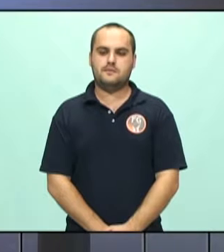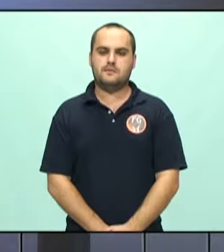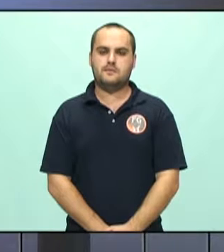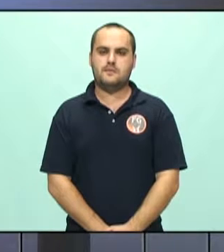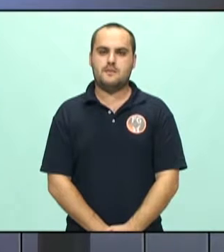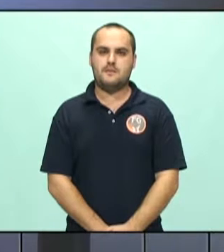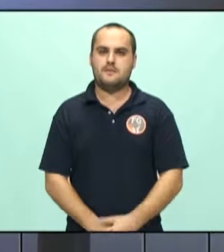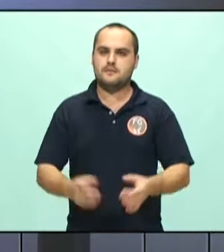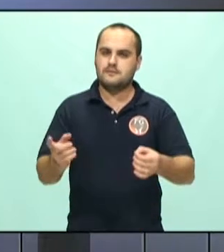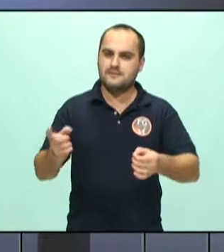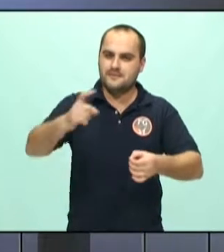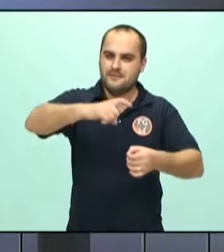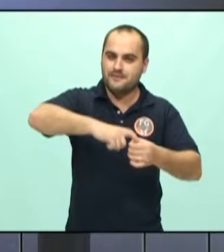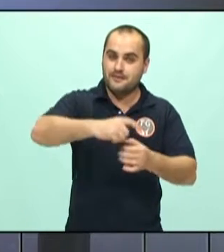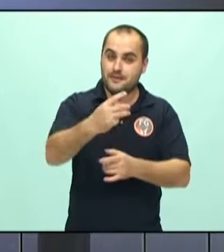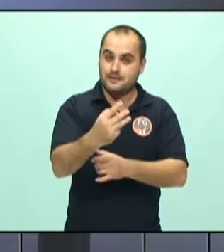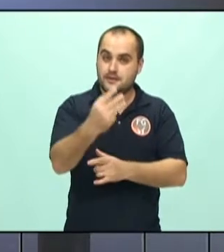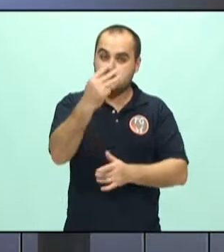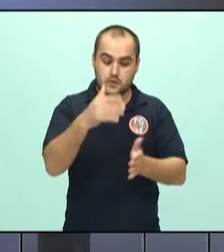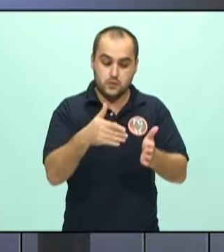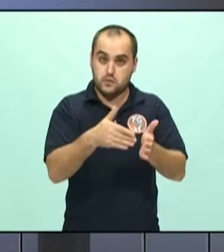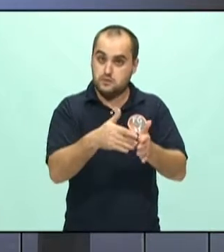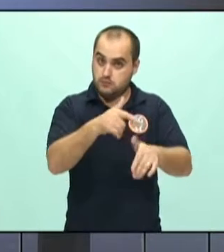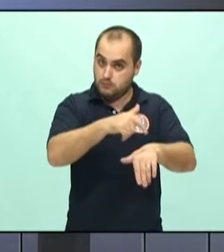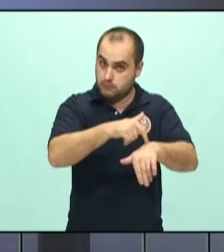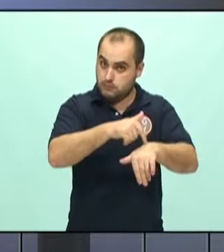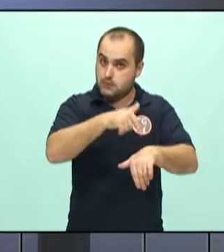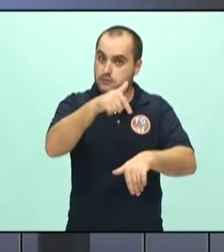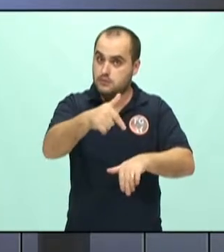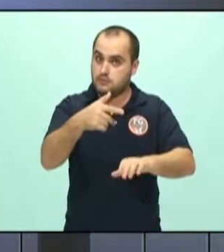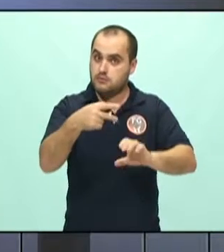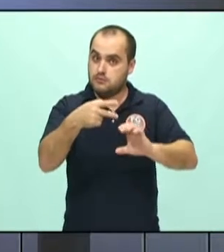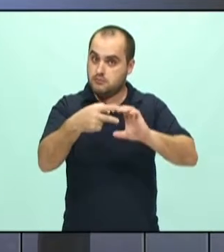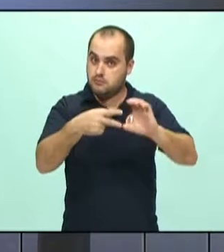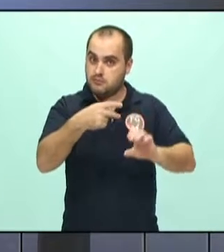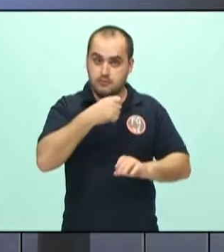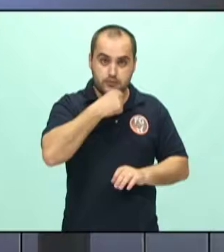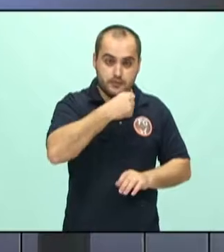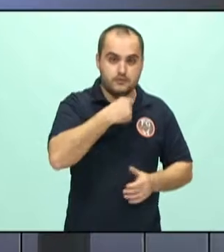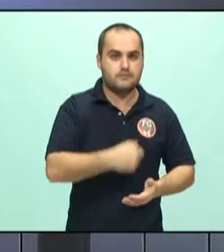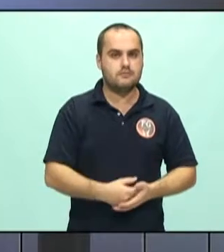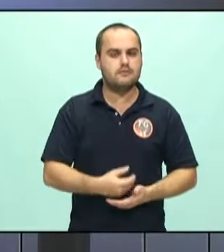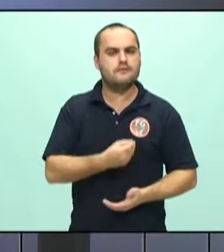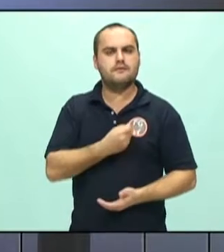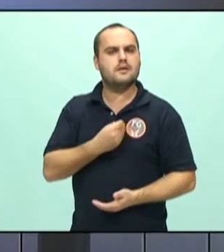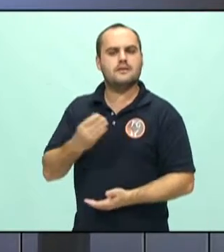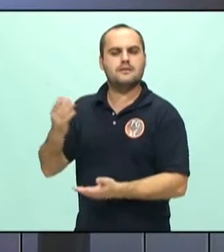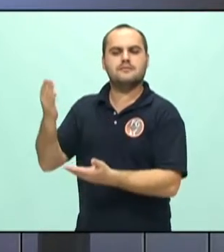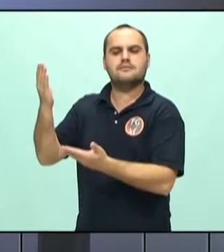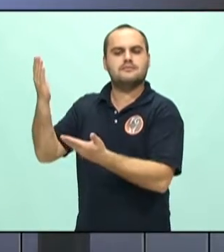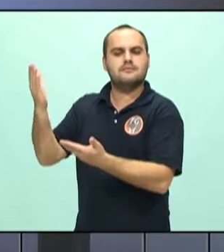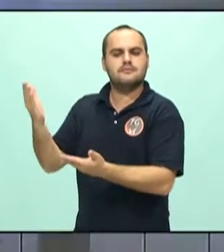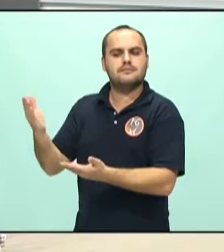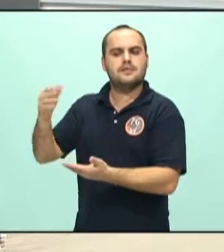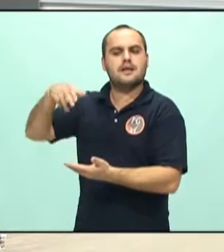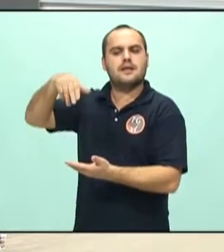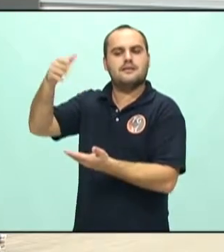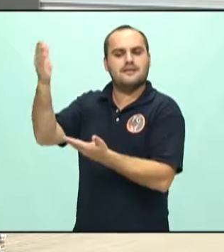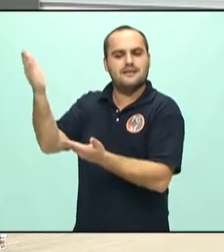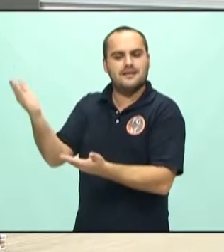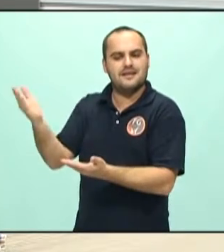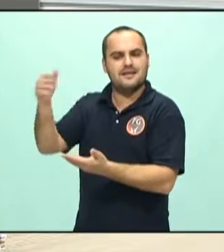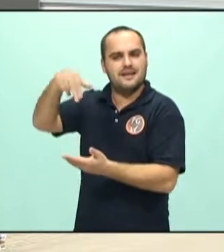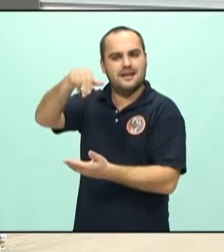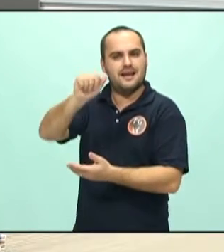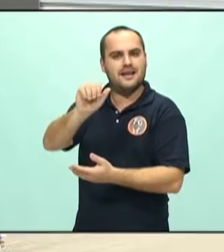voltamos com a terceira e última parte do câmara aberta hoje está conosco há relações públicas do semasa natália pires